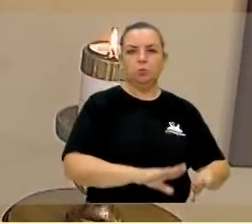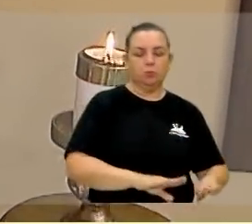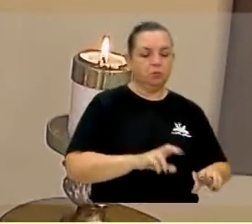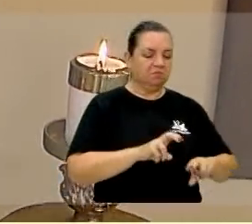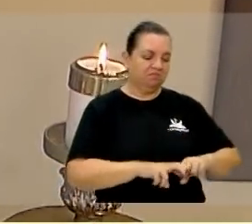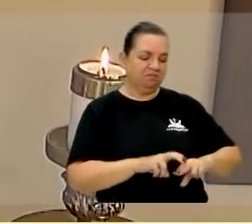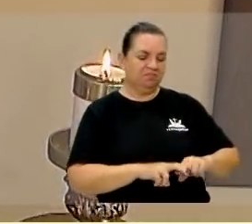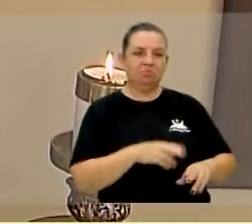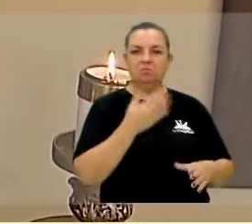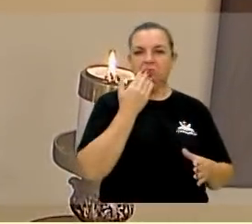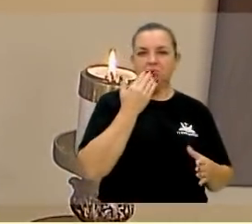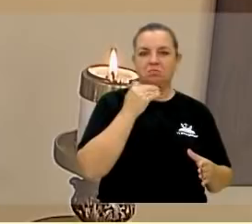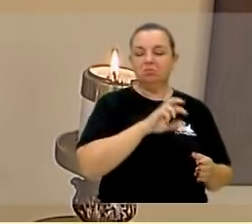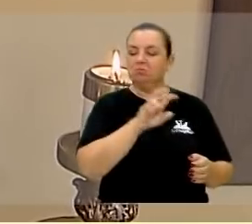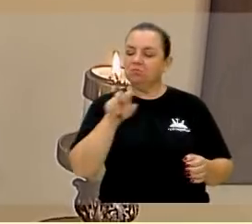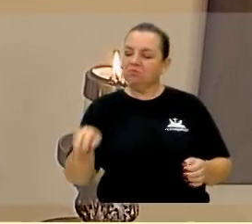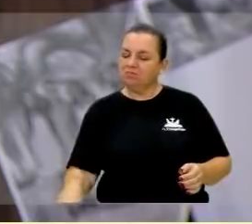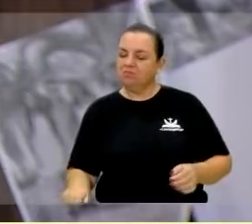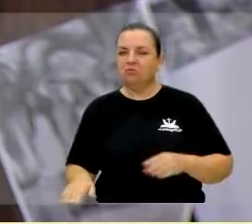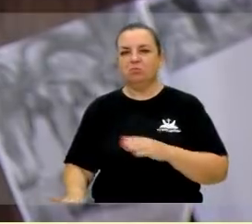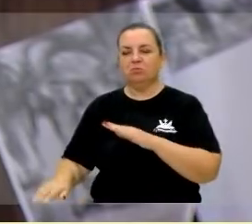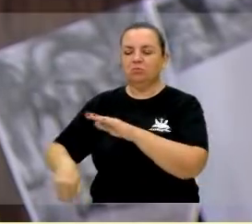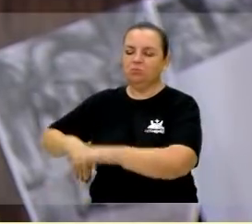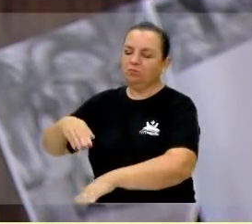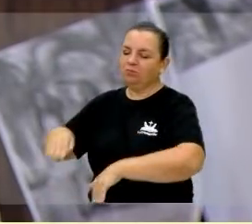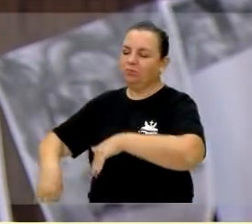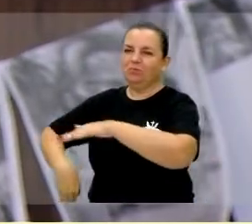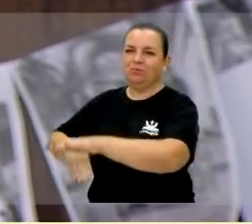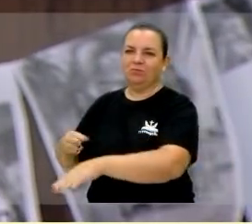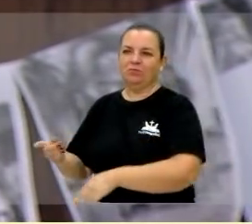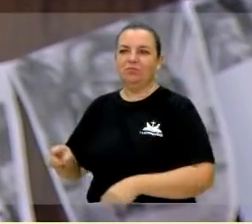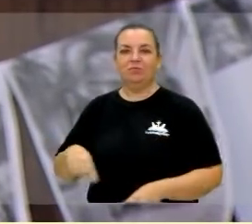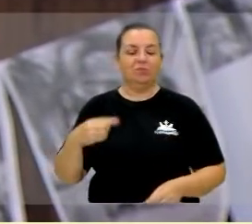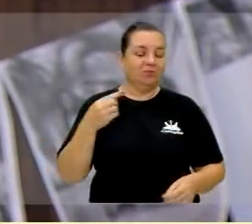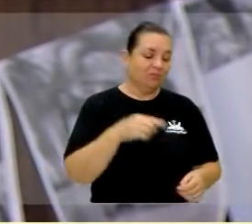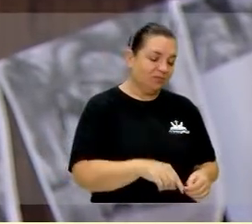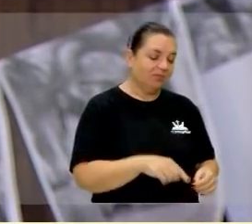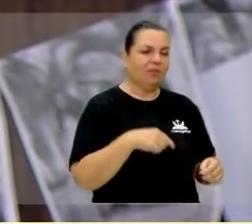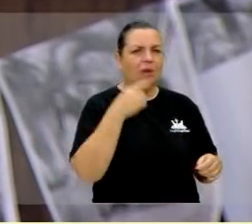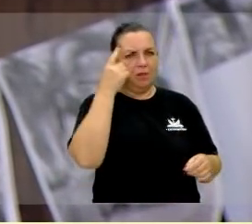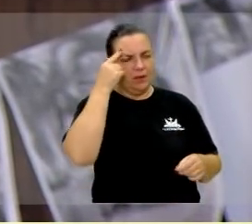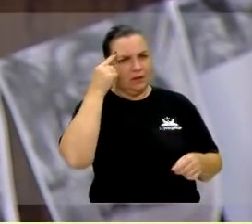entrando na água, saindo, e a gente suando de derreter,